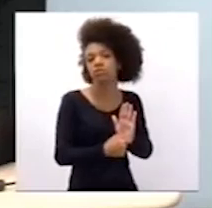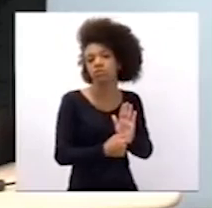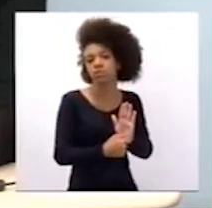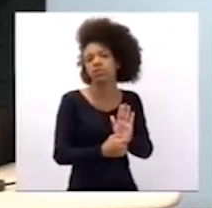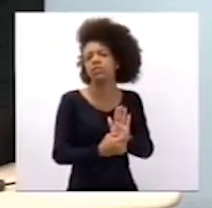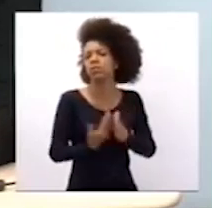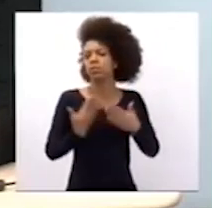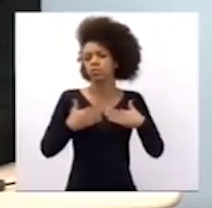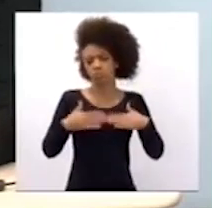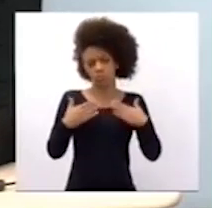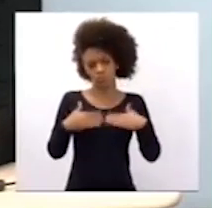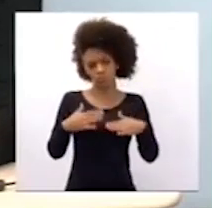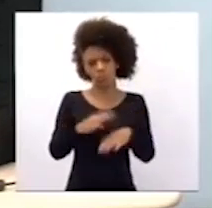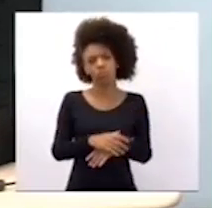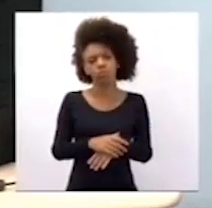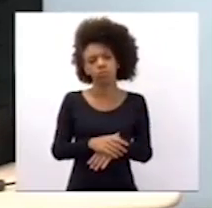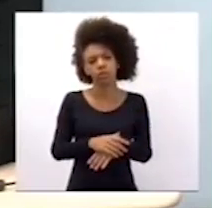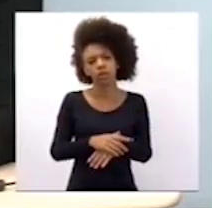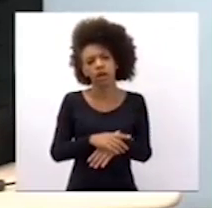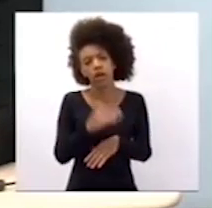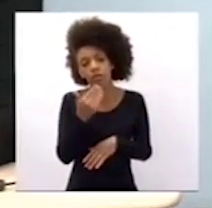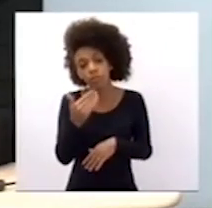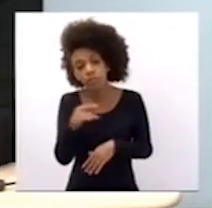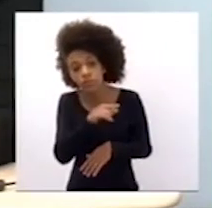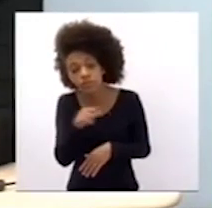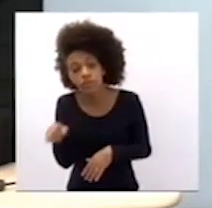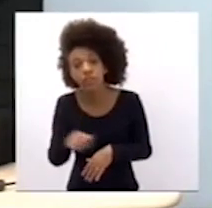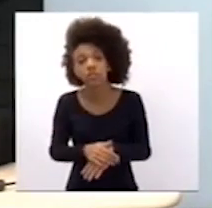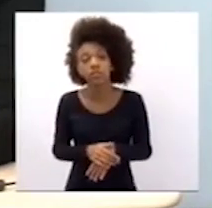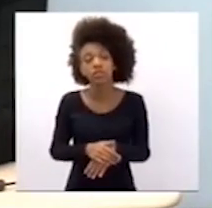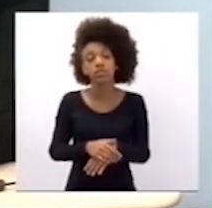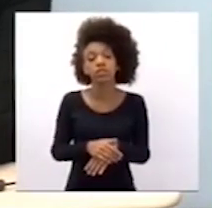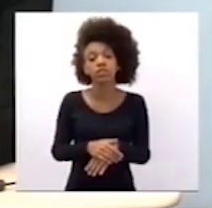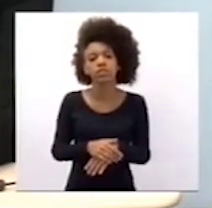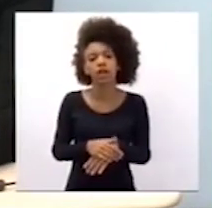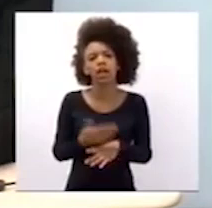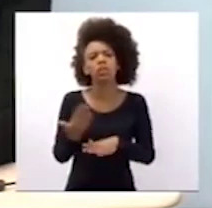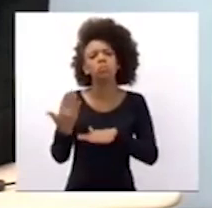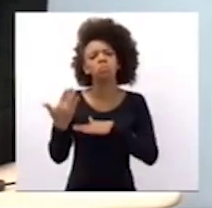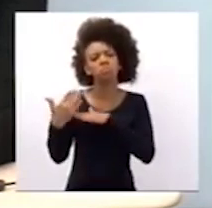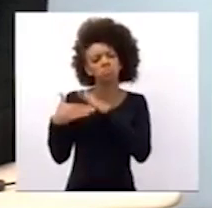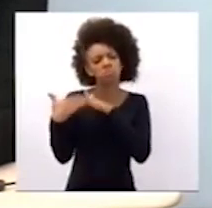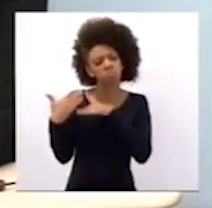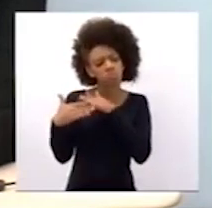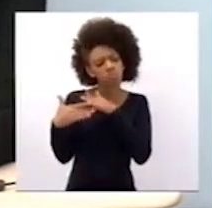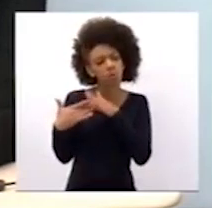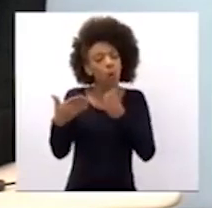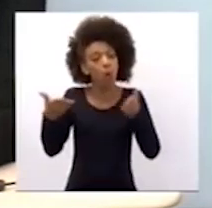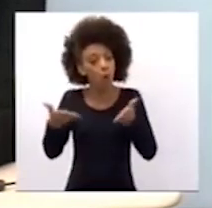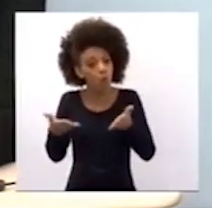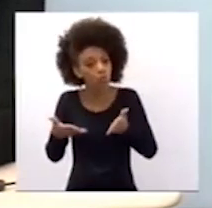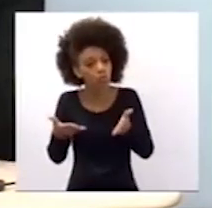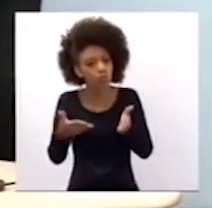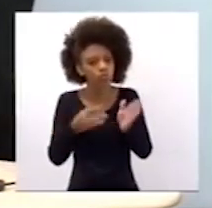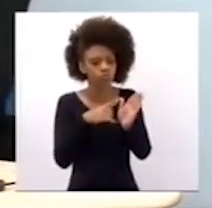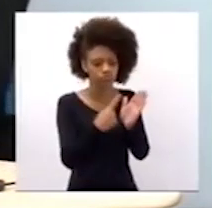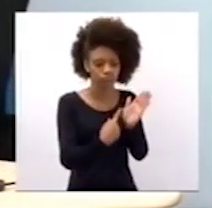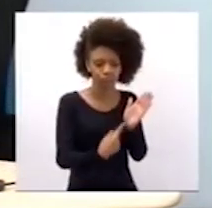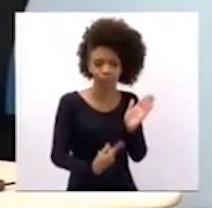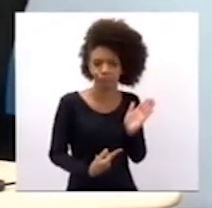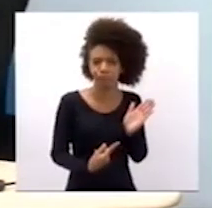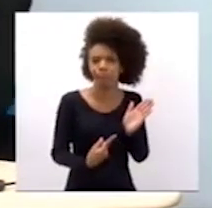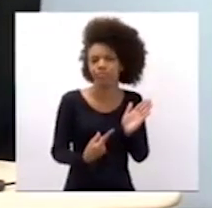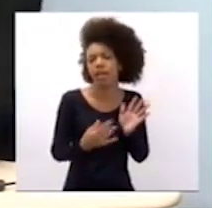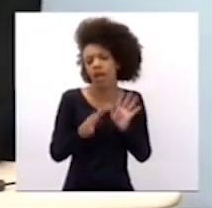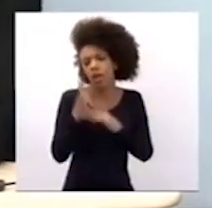forma tranquila, vamos sugerir a vocês que a gente construa, a partir de hoje, o nosso diário de bordo. Eu